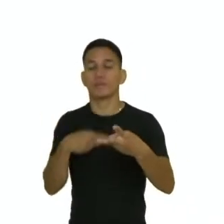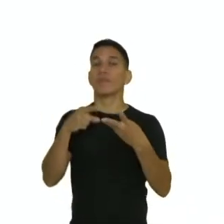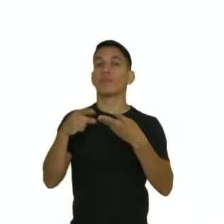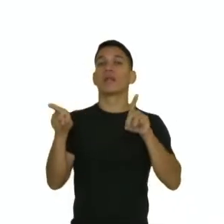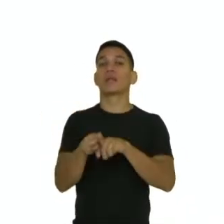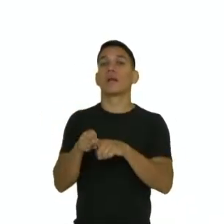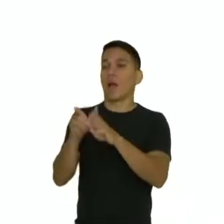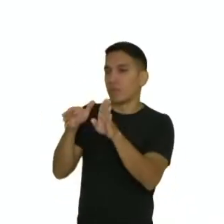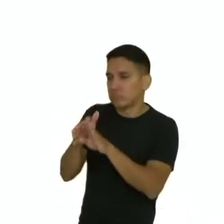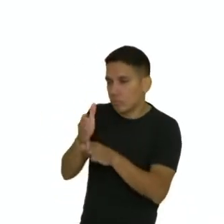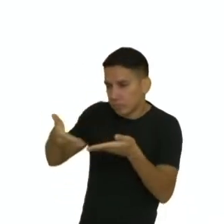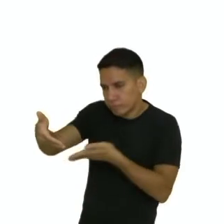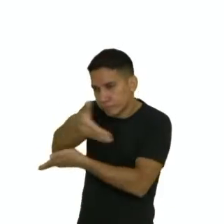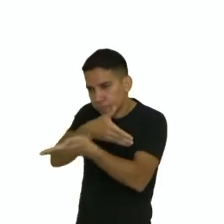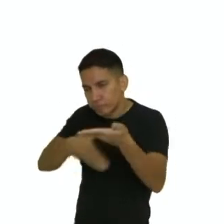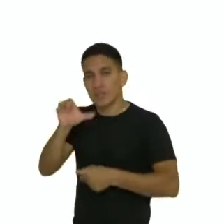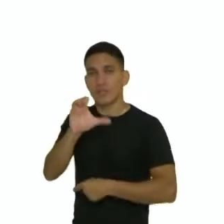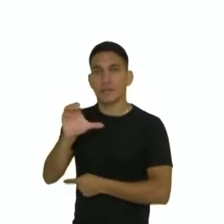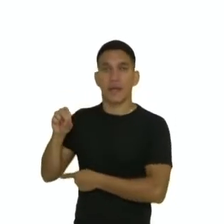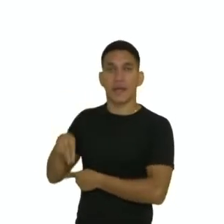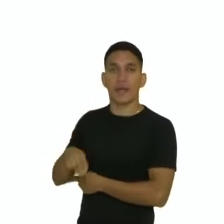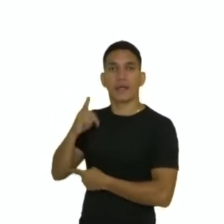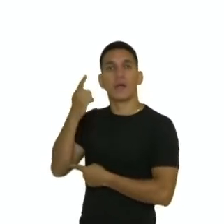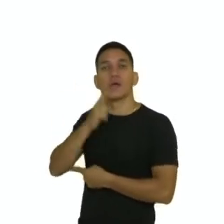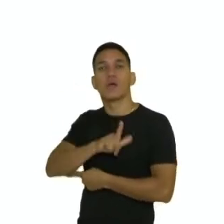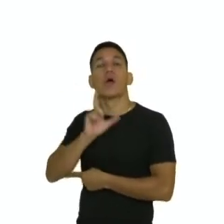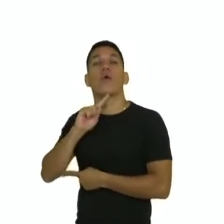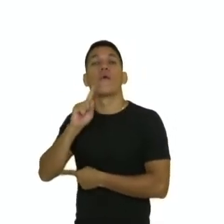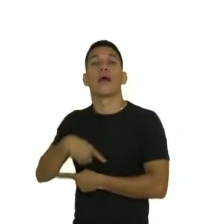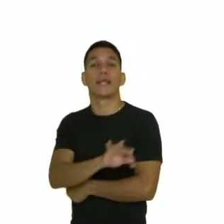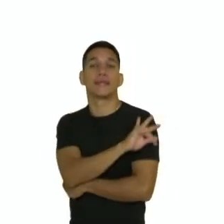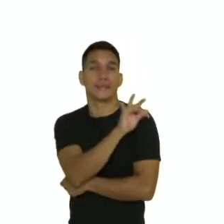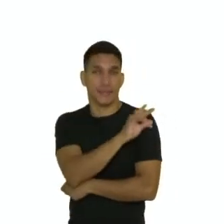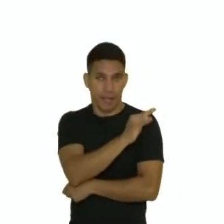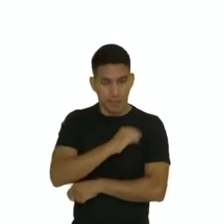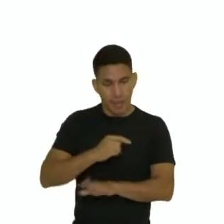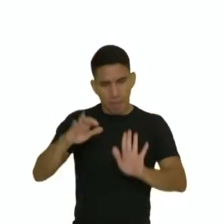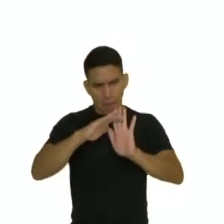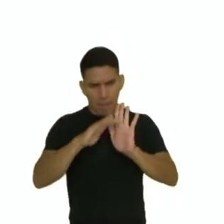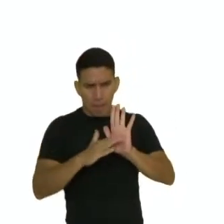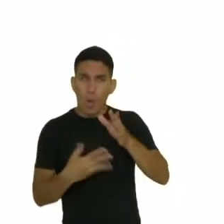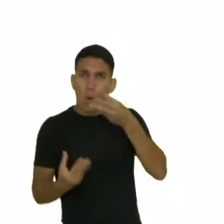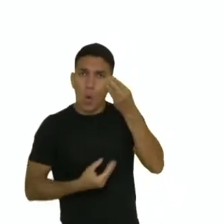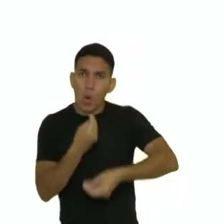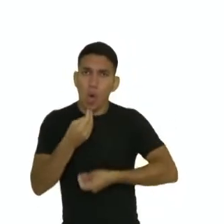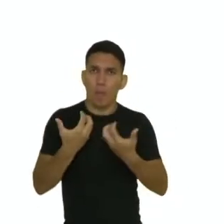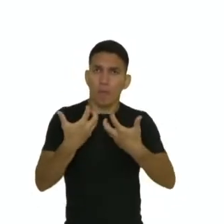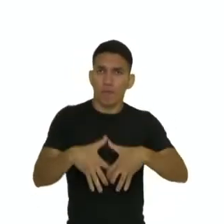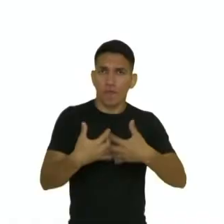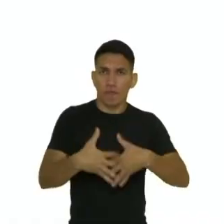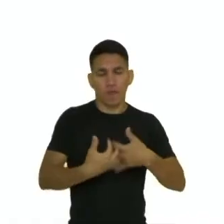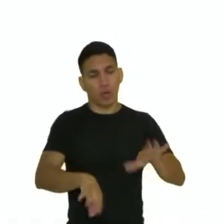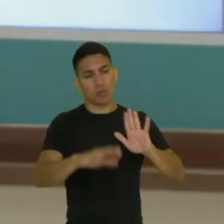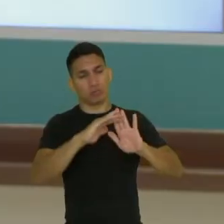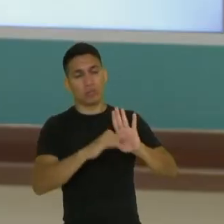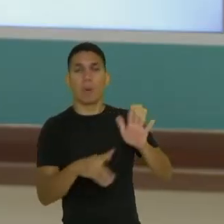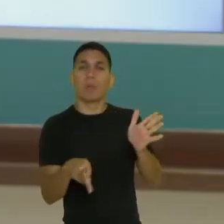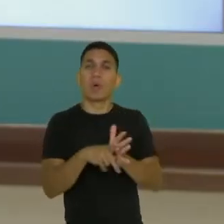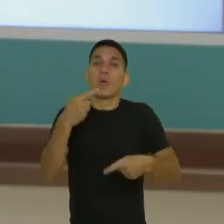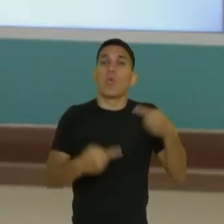norma complementar, a tarifa externa comum, TEC, do bloco está organizada de forma geral em 11 níveis